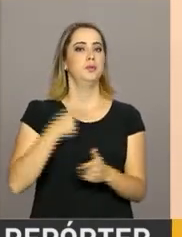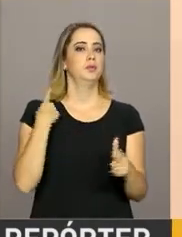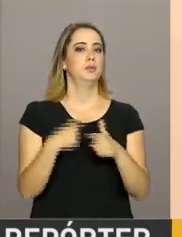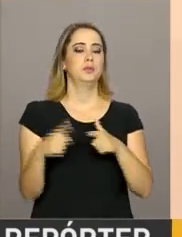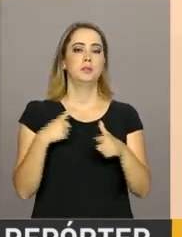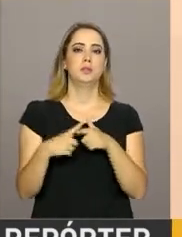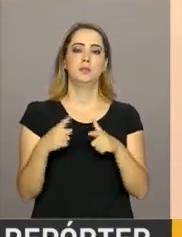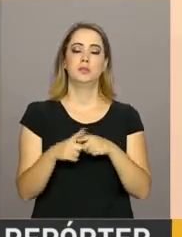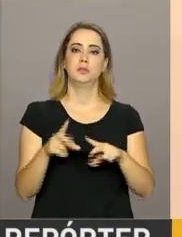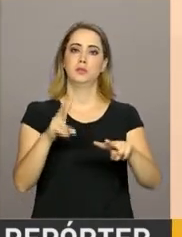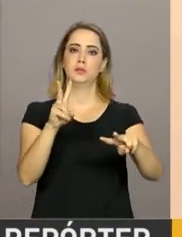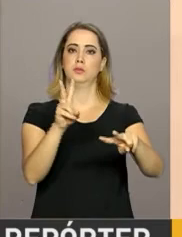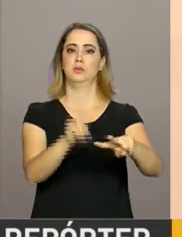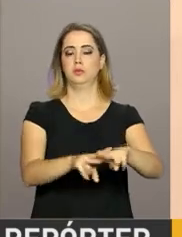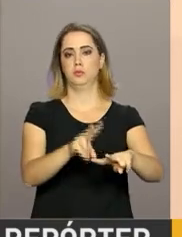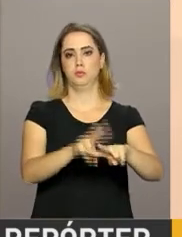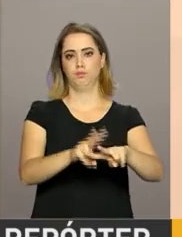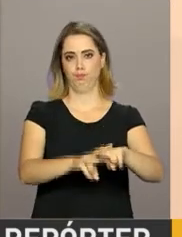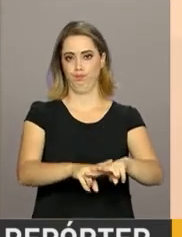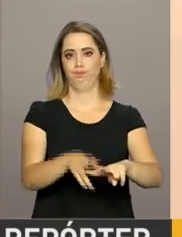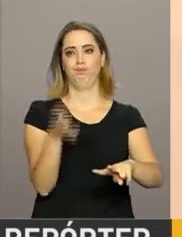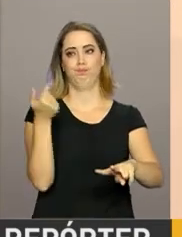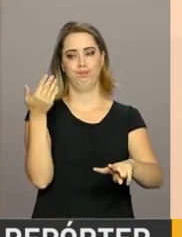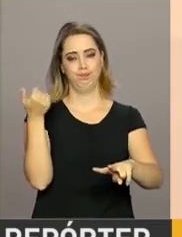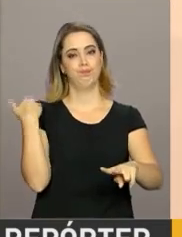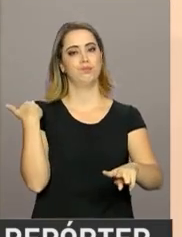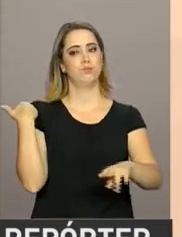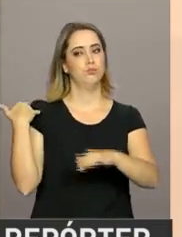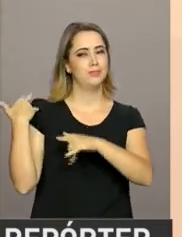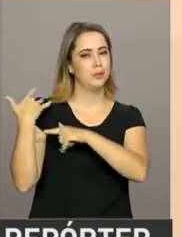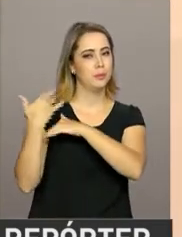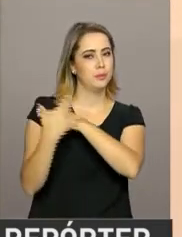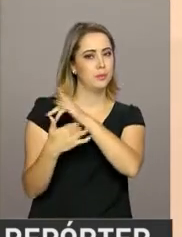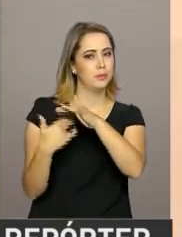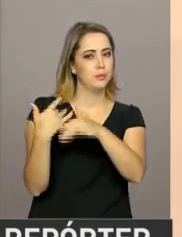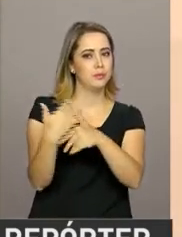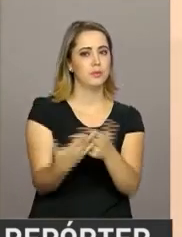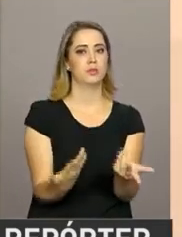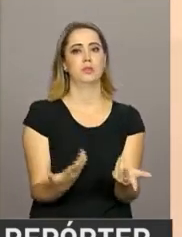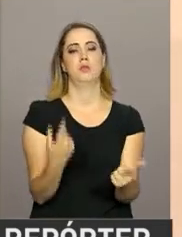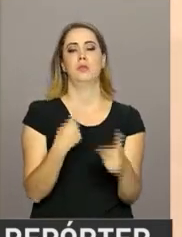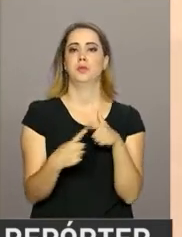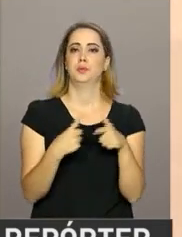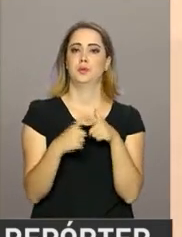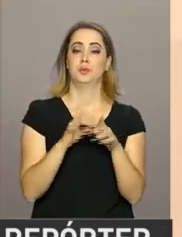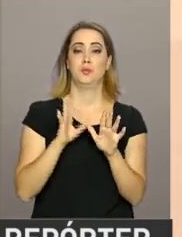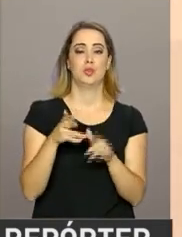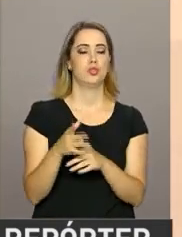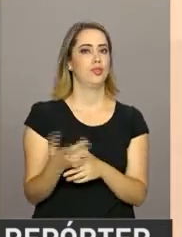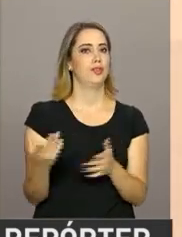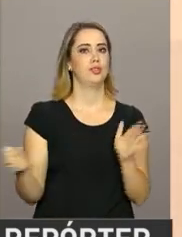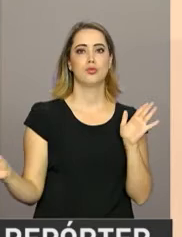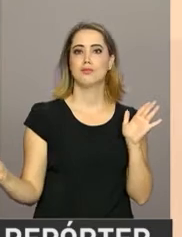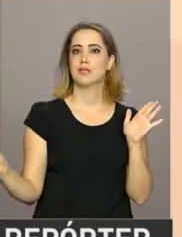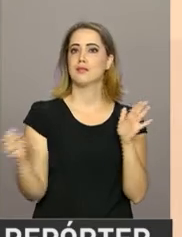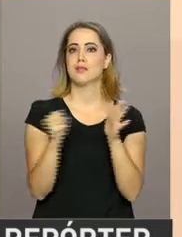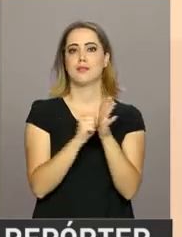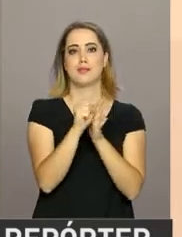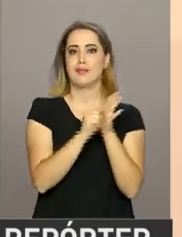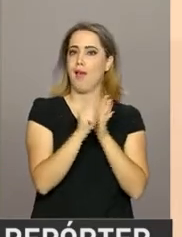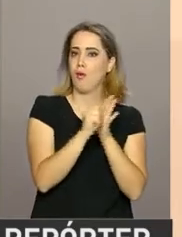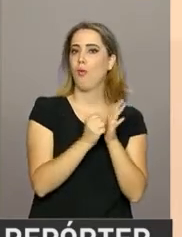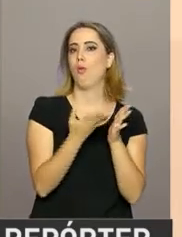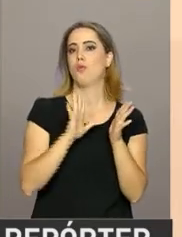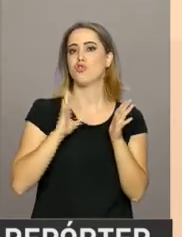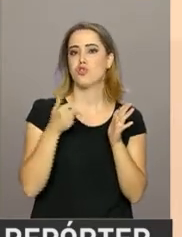penitenciário há uma crise crônica os tempos intense ário é uma crise secular literalmente